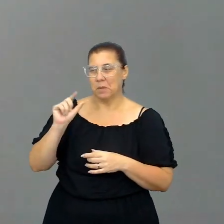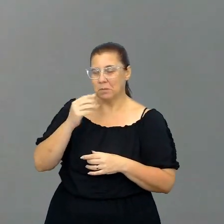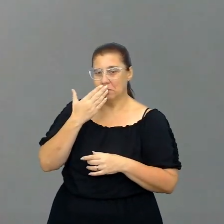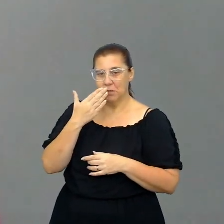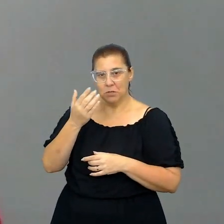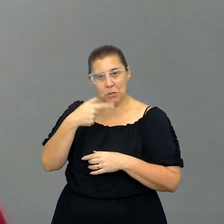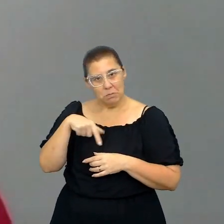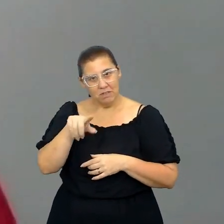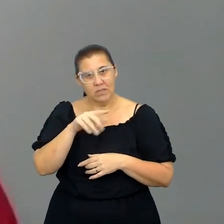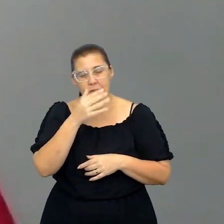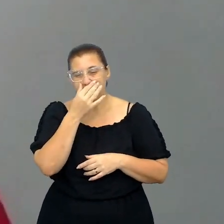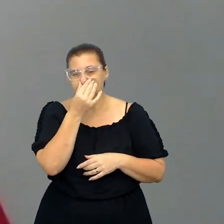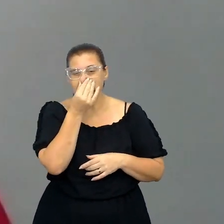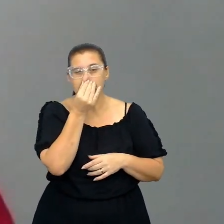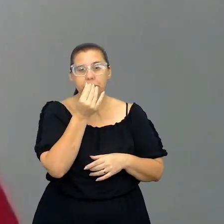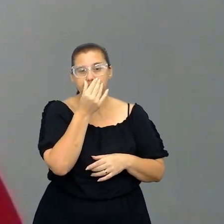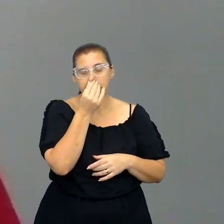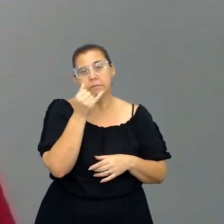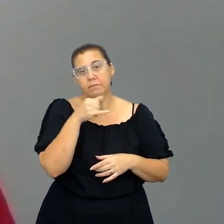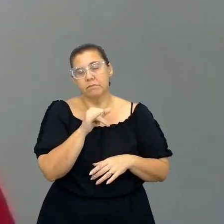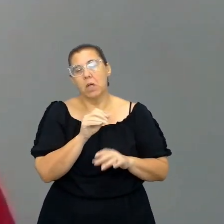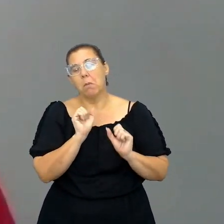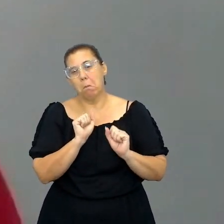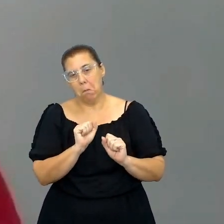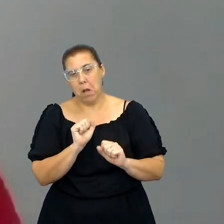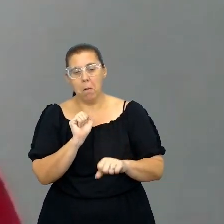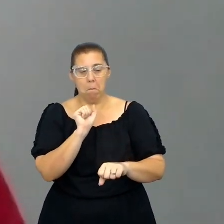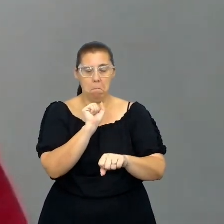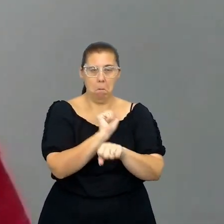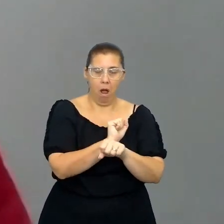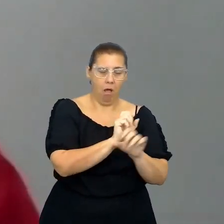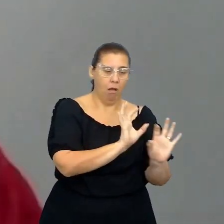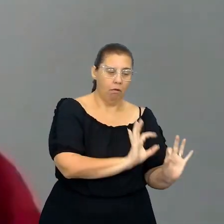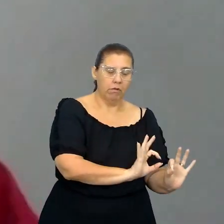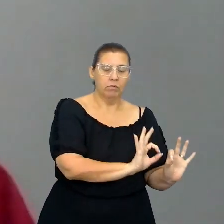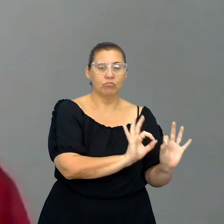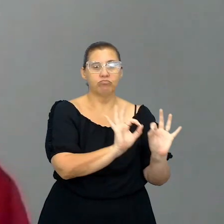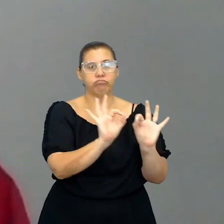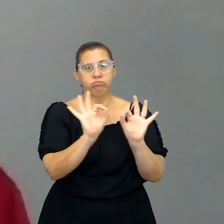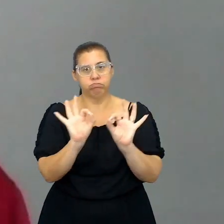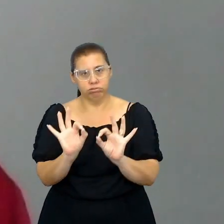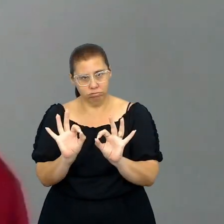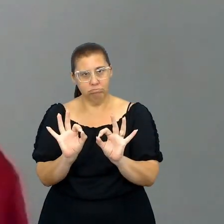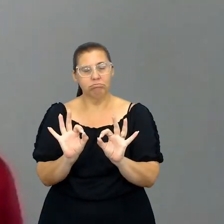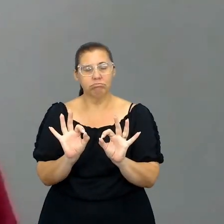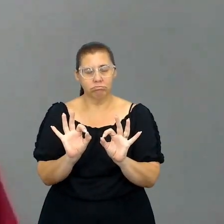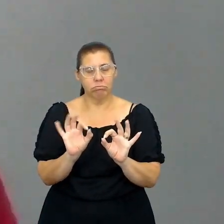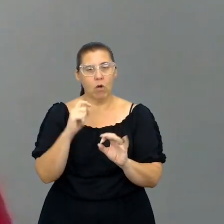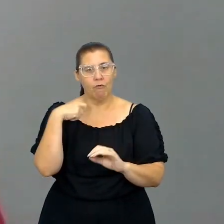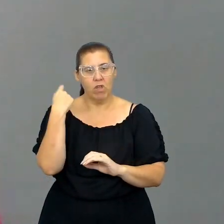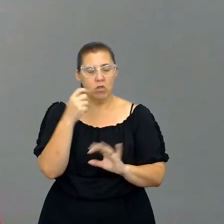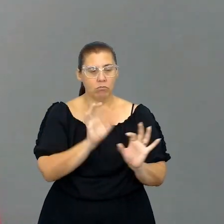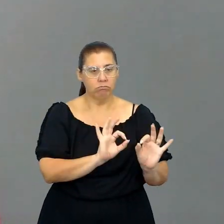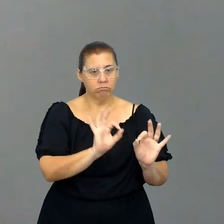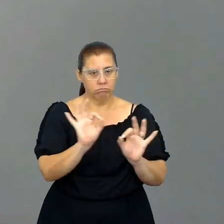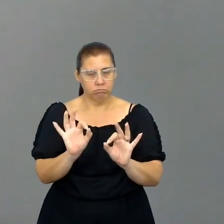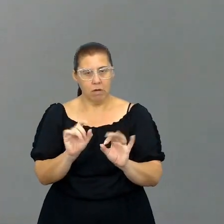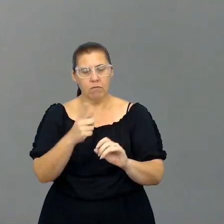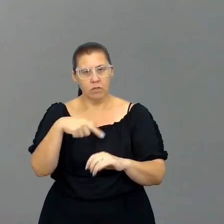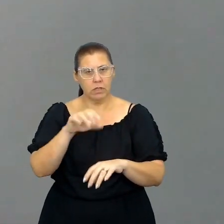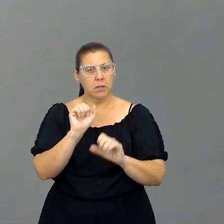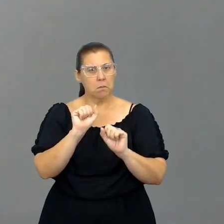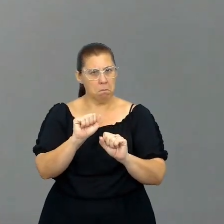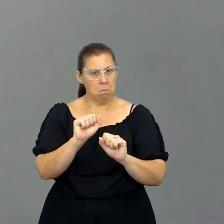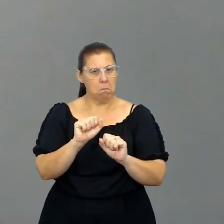para vocês que, se possível, pausarem aqui o vídeo, para que vocês